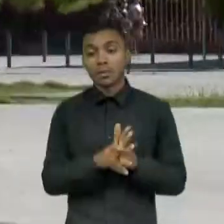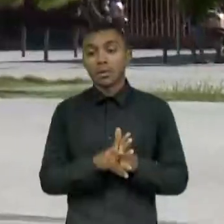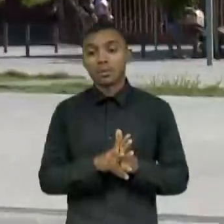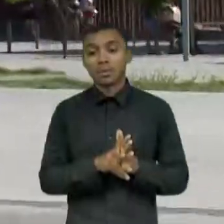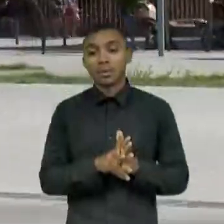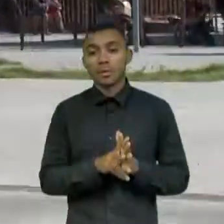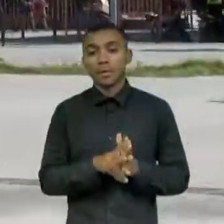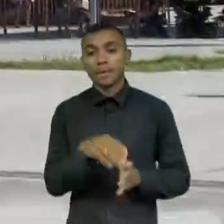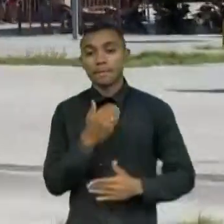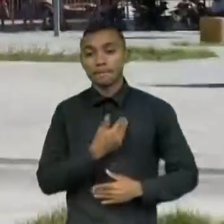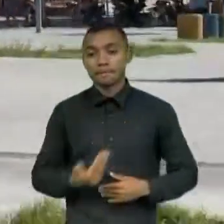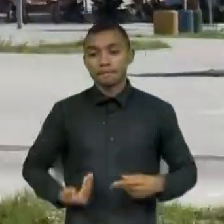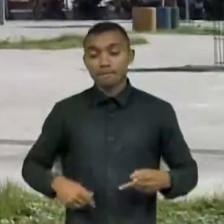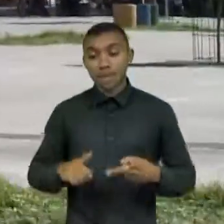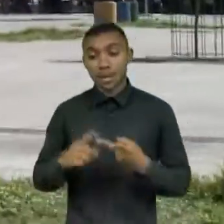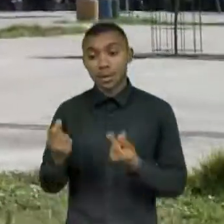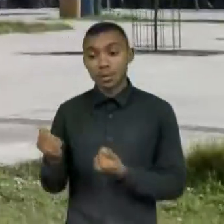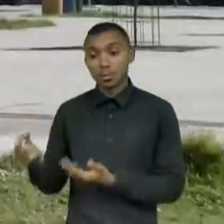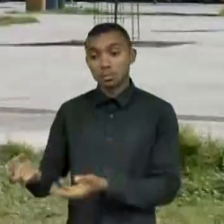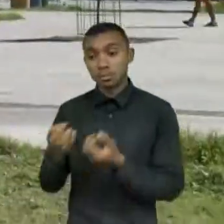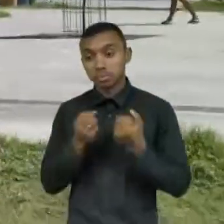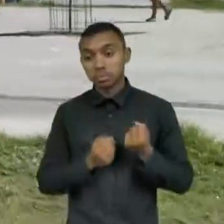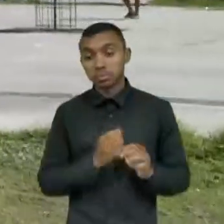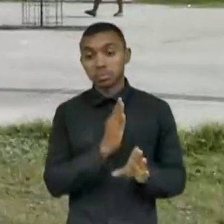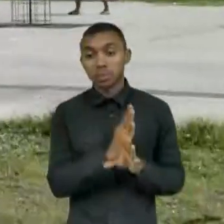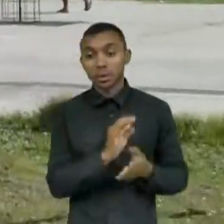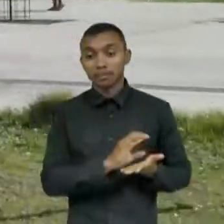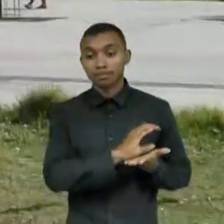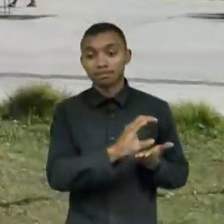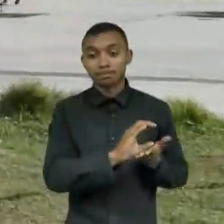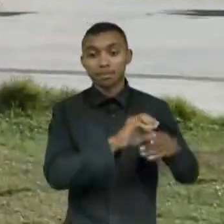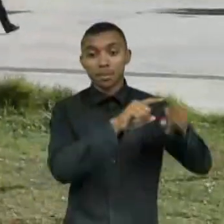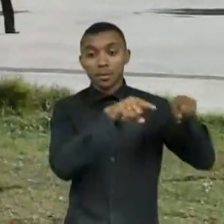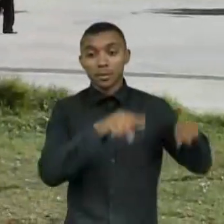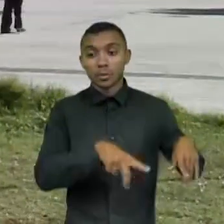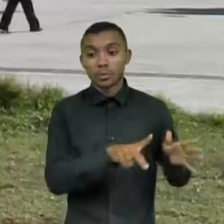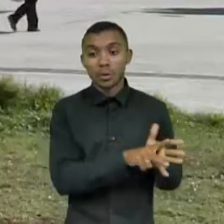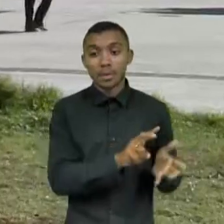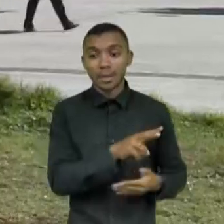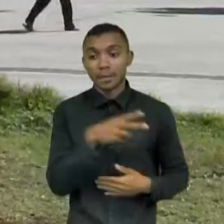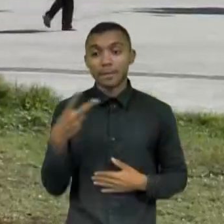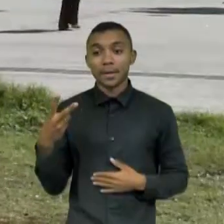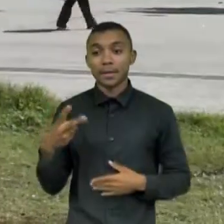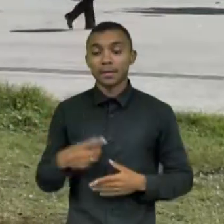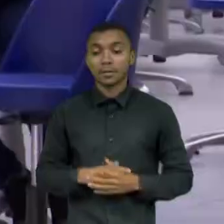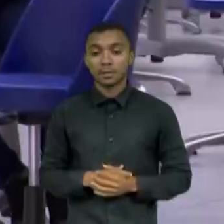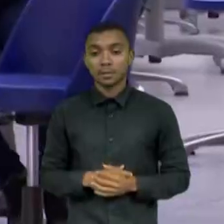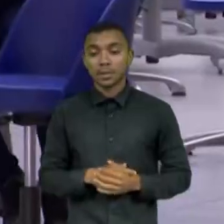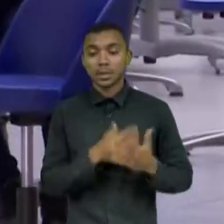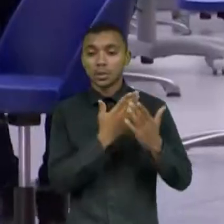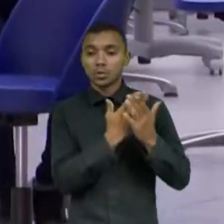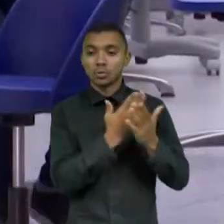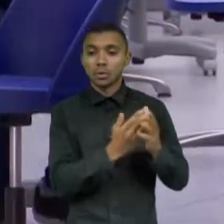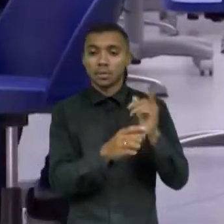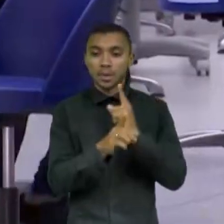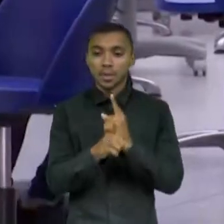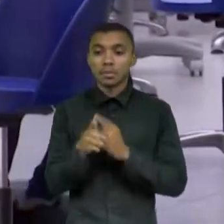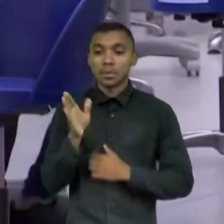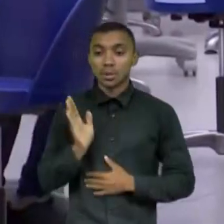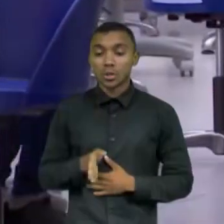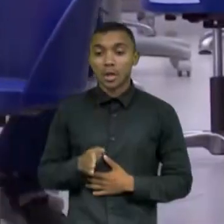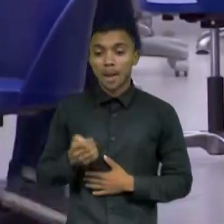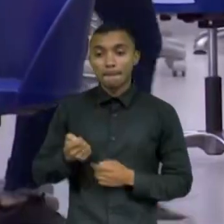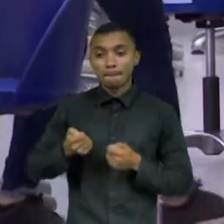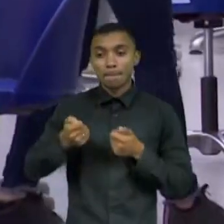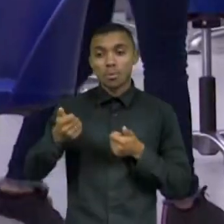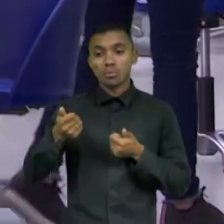realocação de benefícios sociais para programas de transferência de renda mais diretos. O estudo aponta que o abono salarial e o